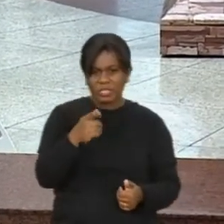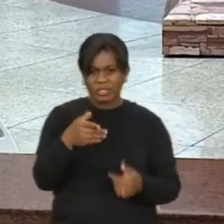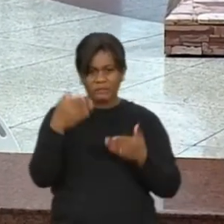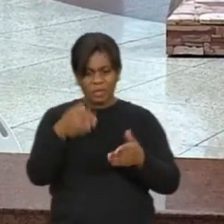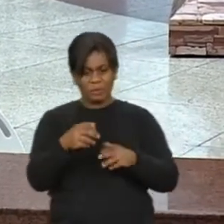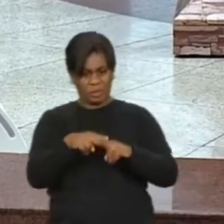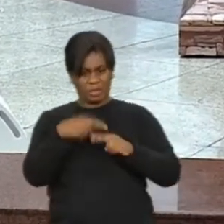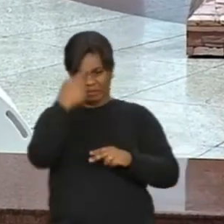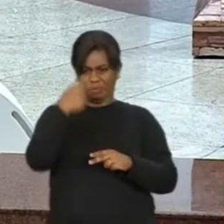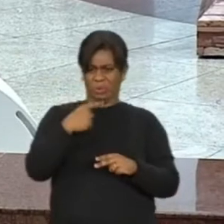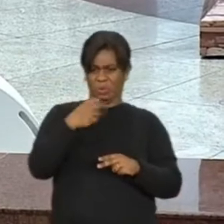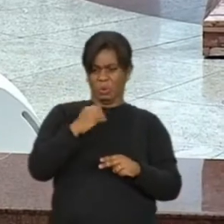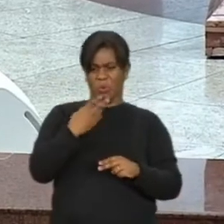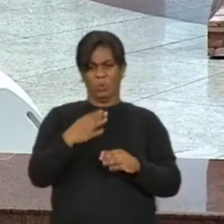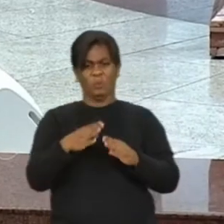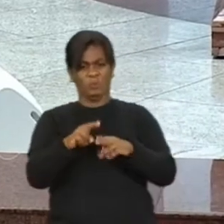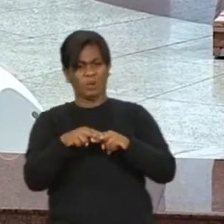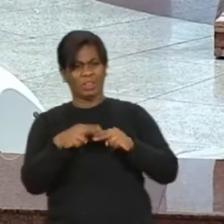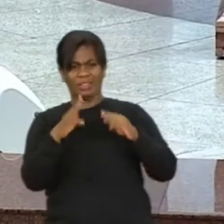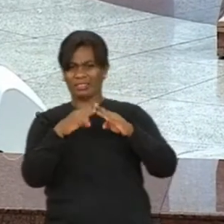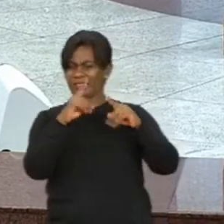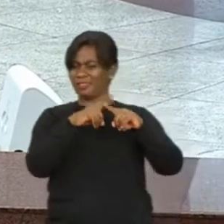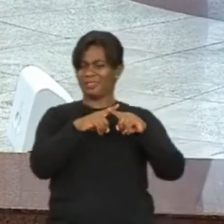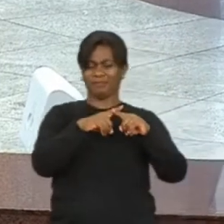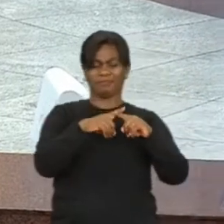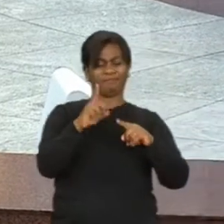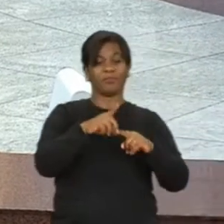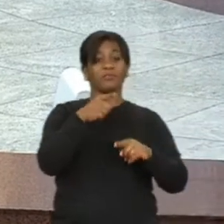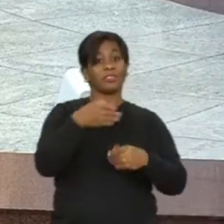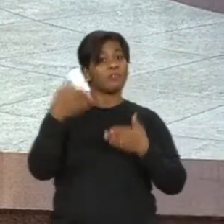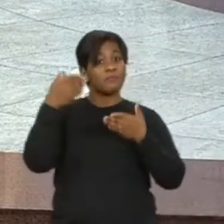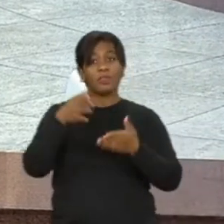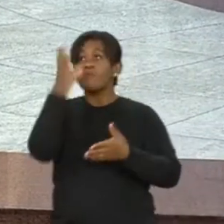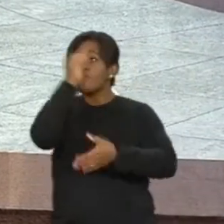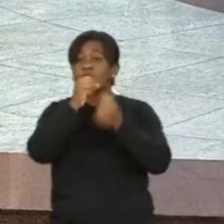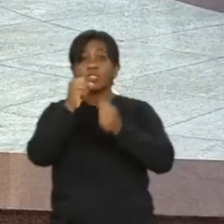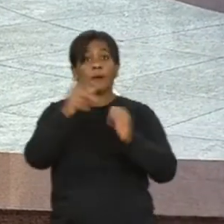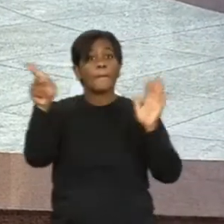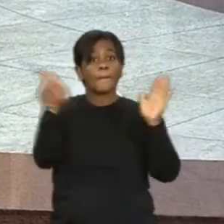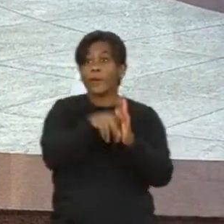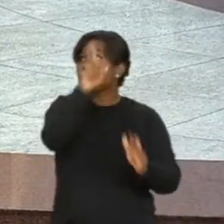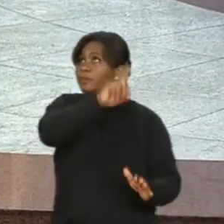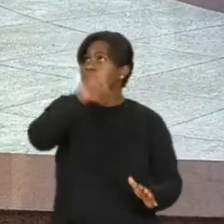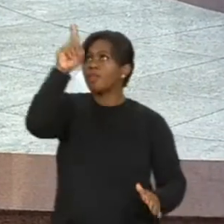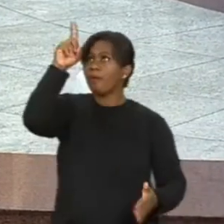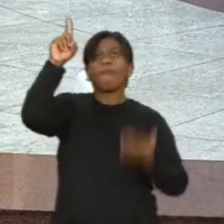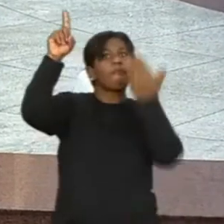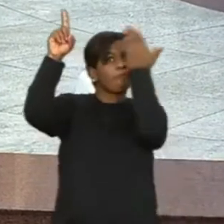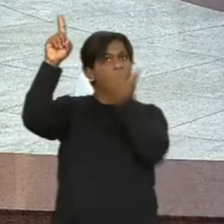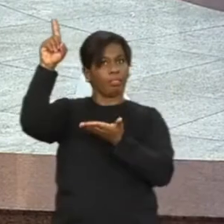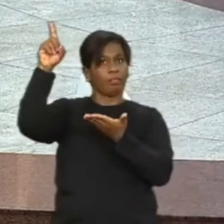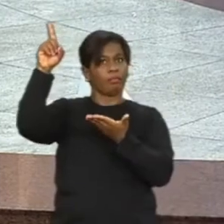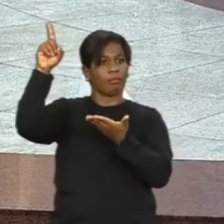Você está aqui por causa da igreja? Não, você veio buscar um Deus. Que Deus é esse?